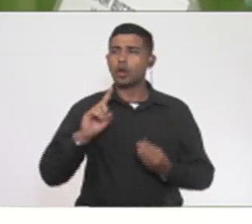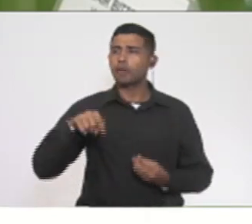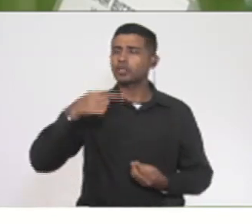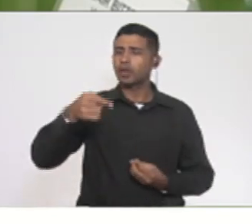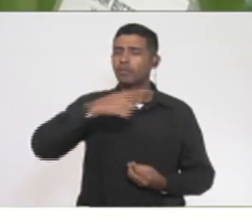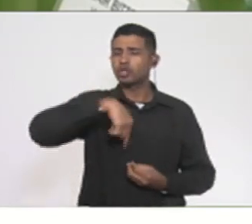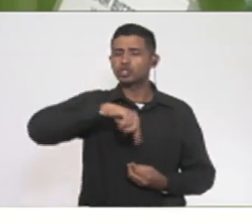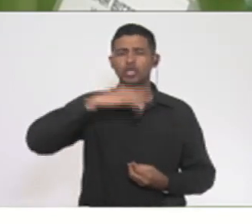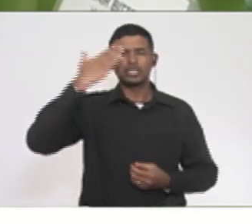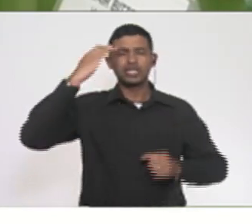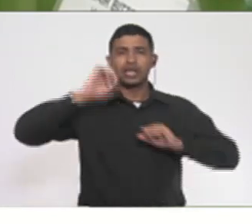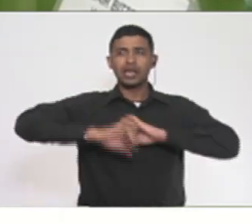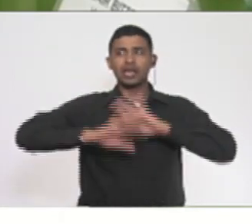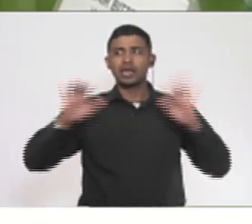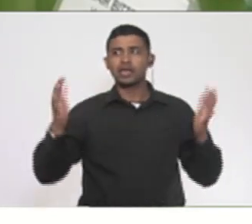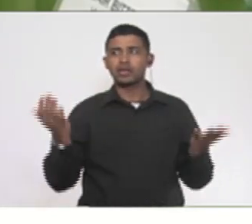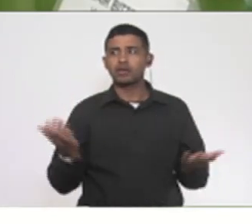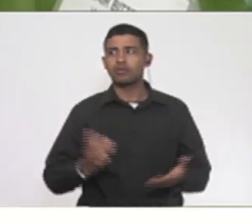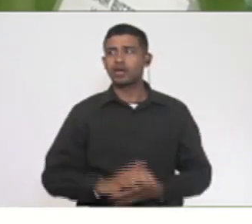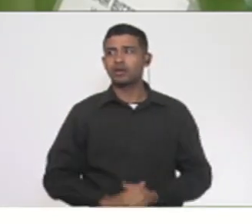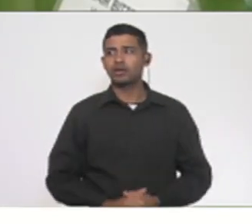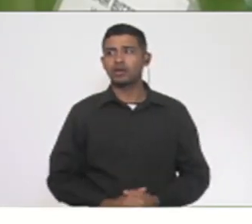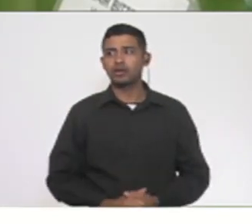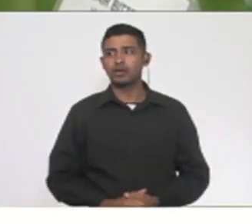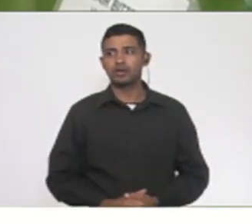esclarecermos na gestão da SEG, eu